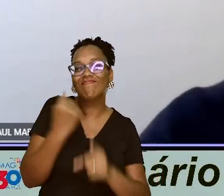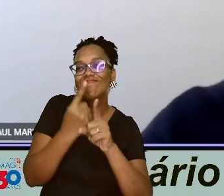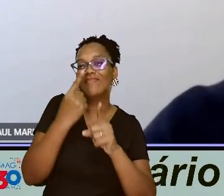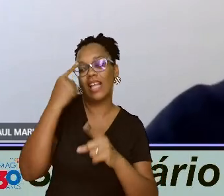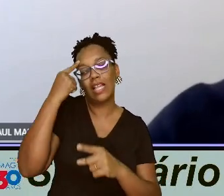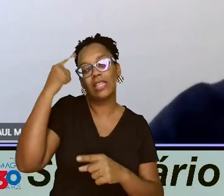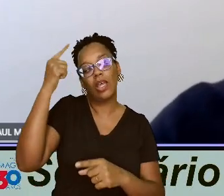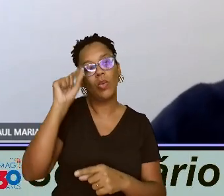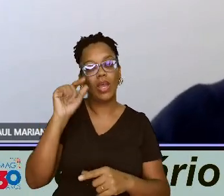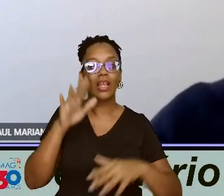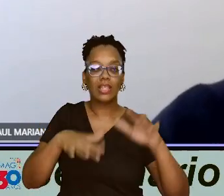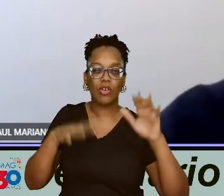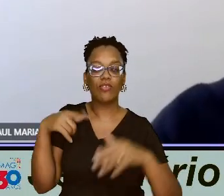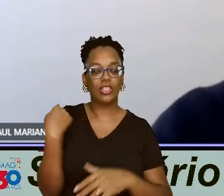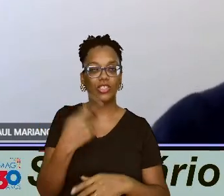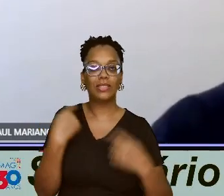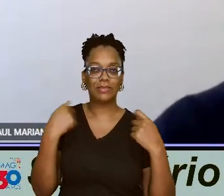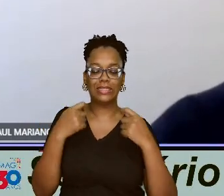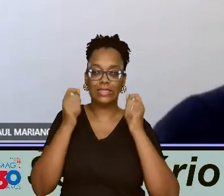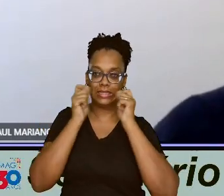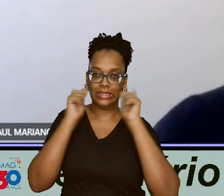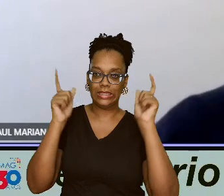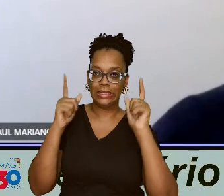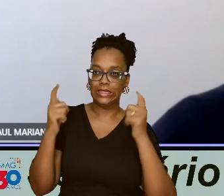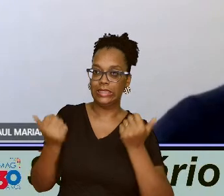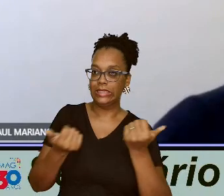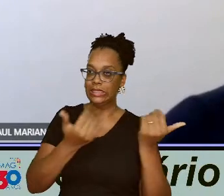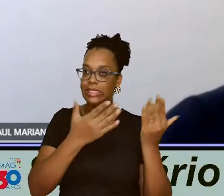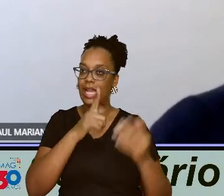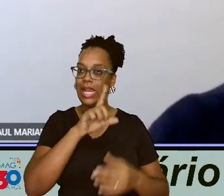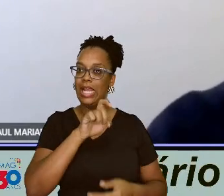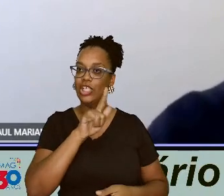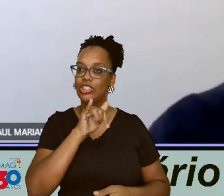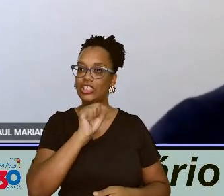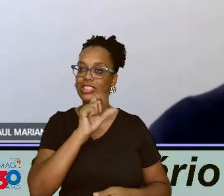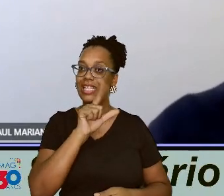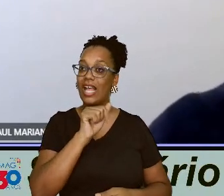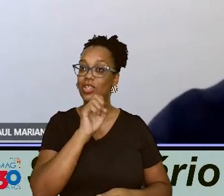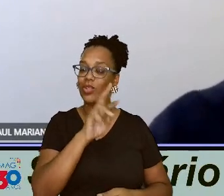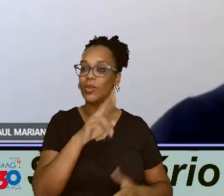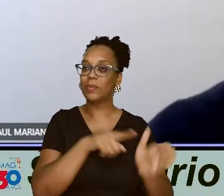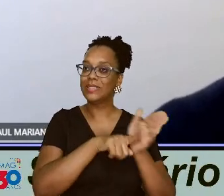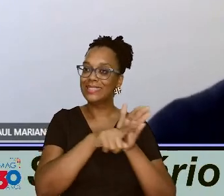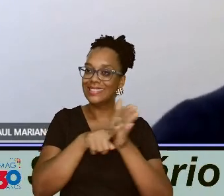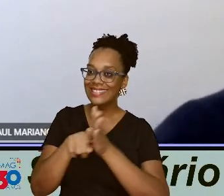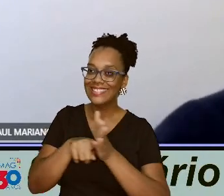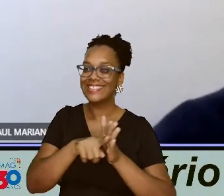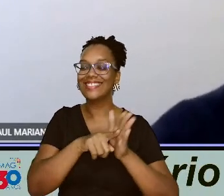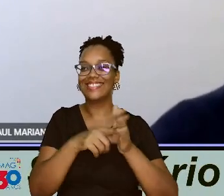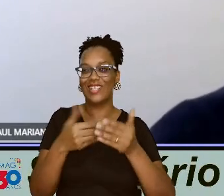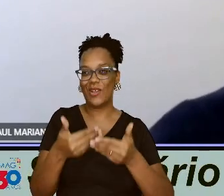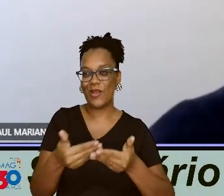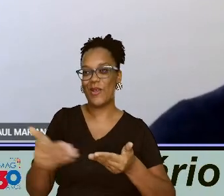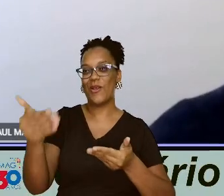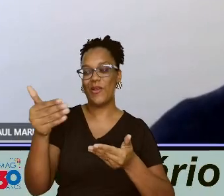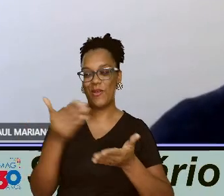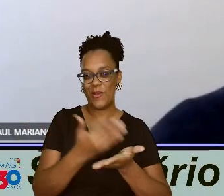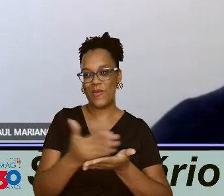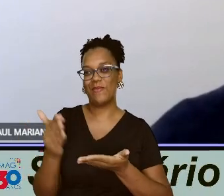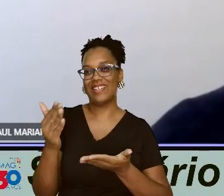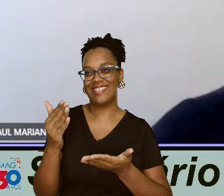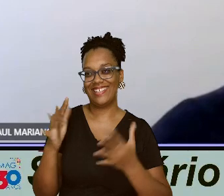talvez a gente precise impressionar também o legislador com as pesquisas que vamos passar a fazer, né, dessa